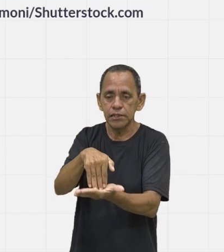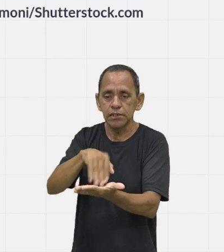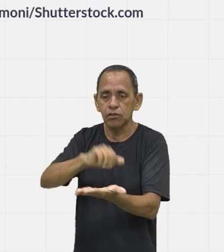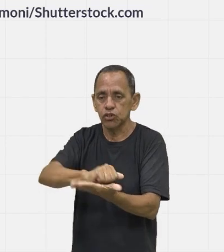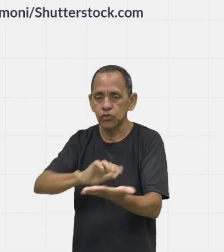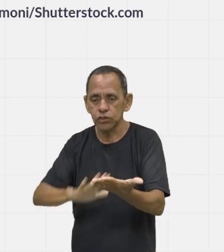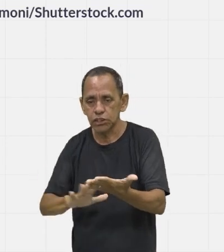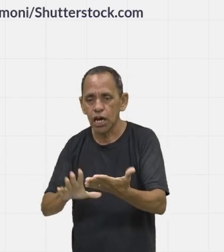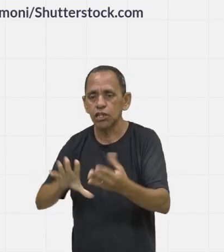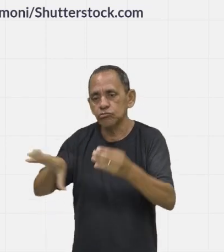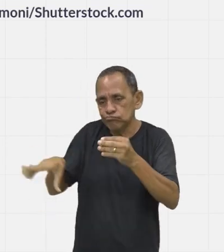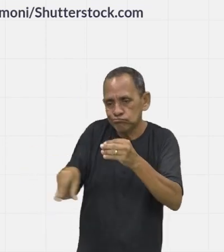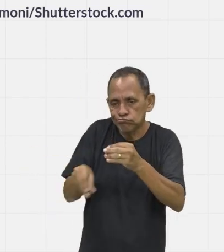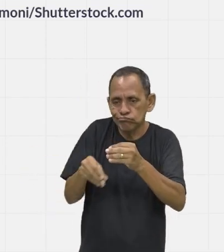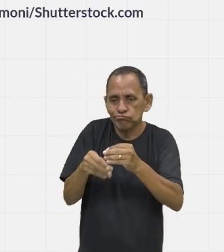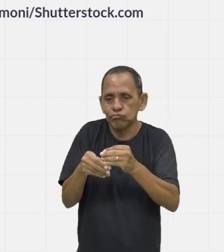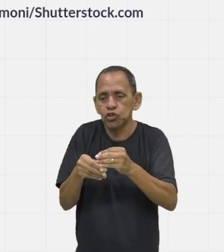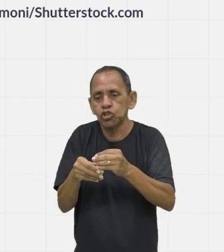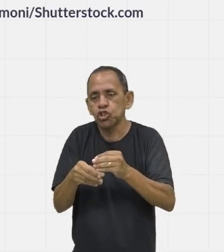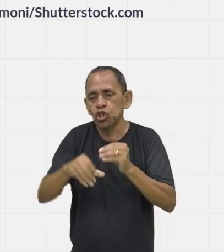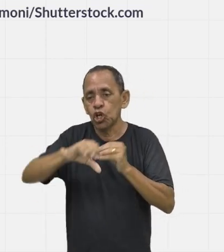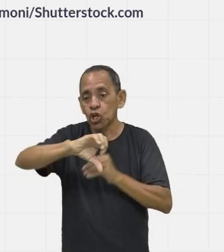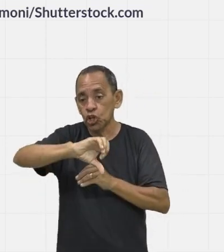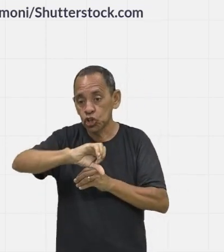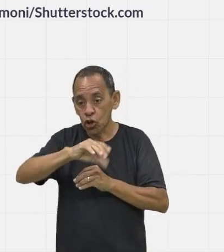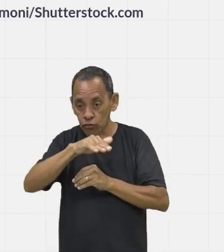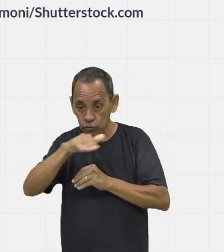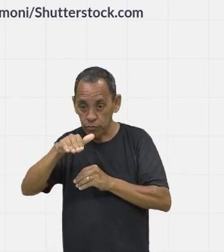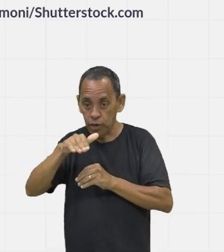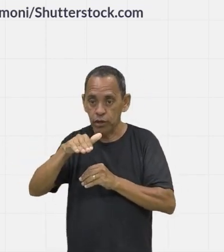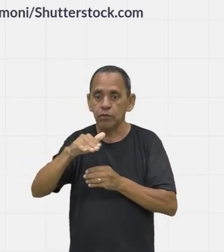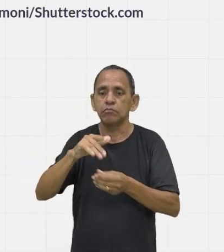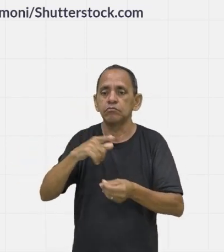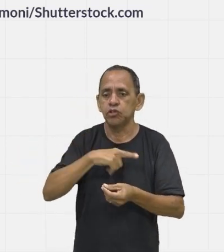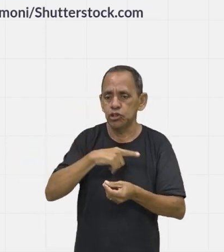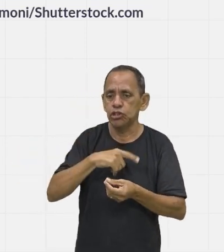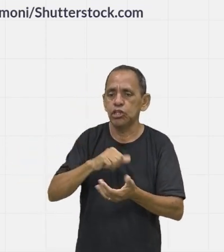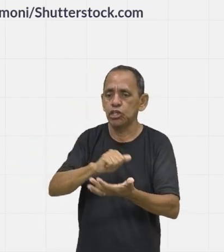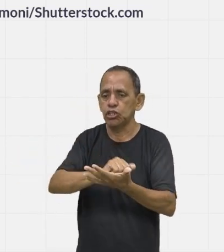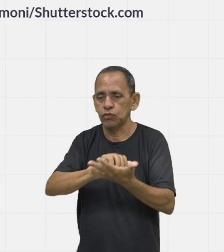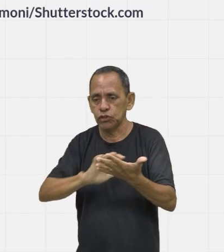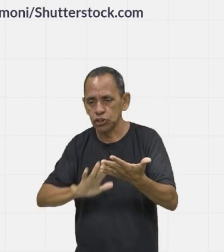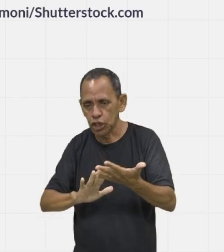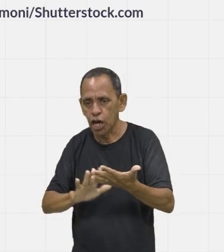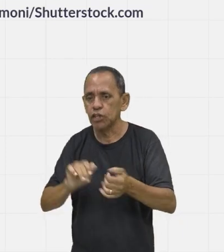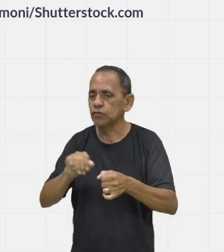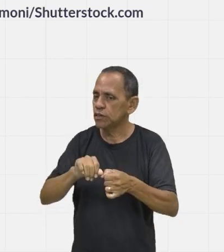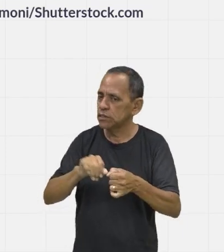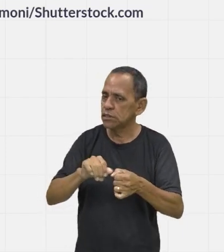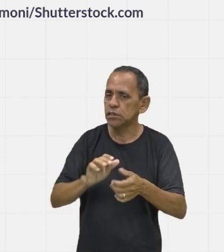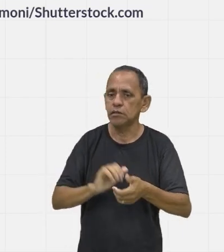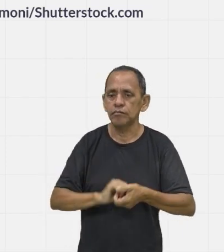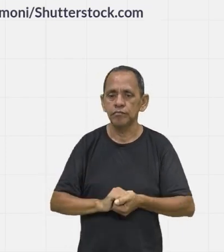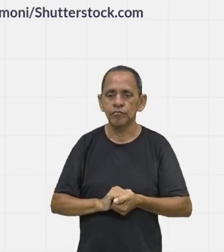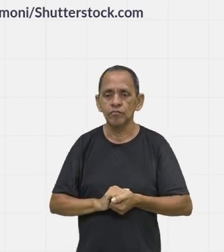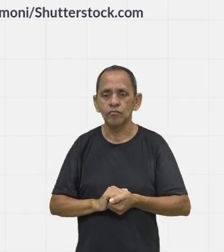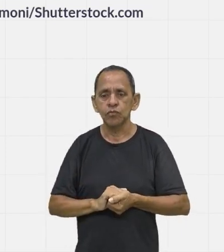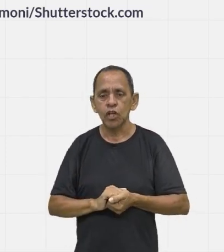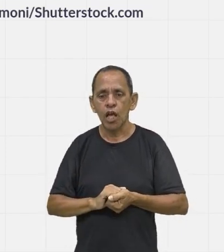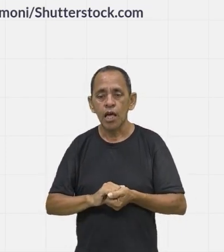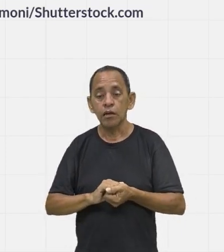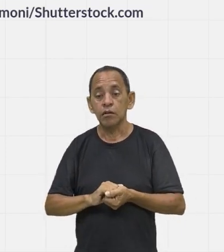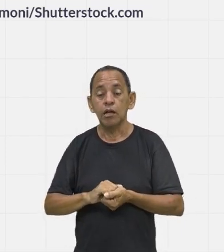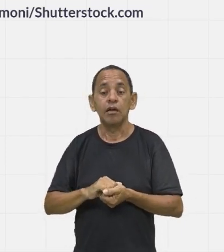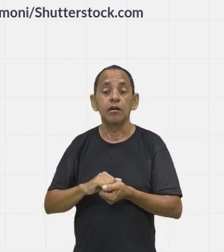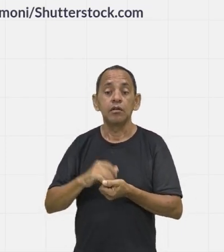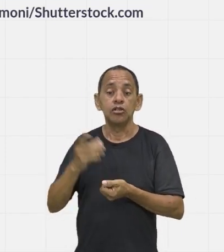21h30 é o momento aí que o nosso aluno tem para ele fazer a atividade complementar, que vai ser corrigida no dia seguinte.